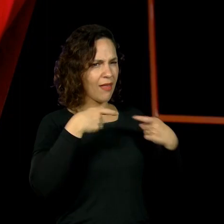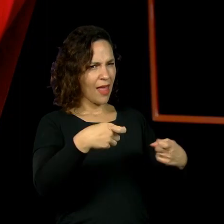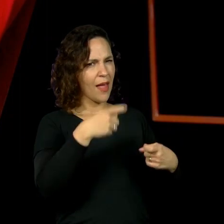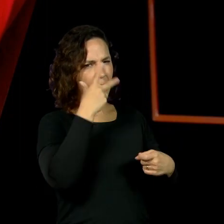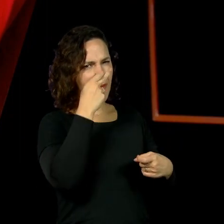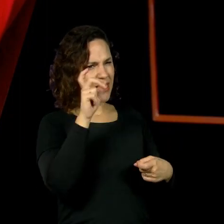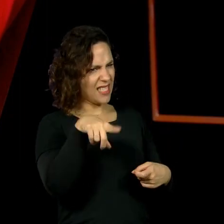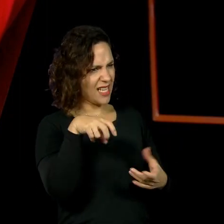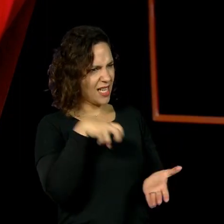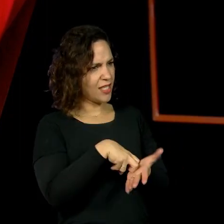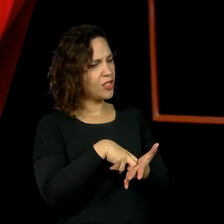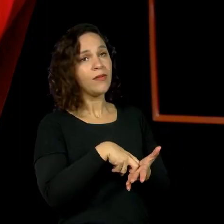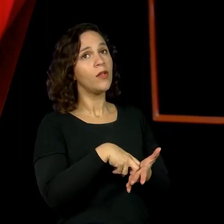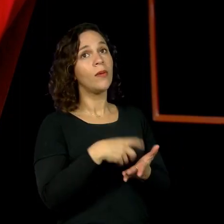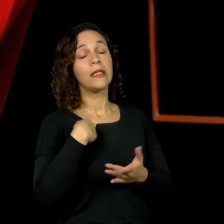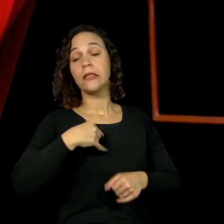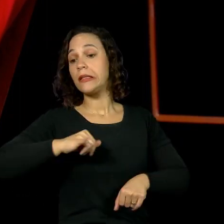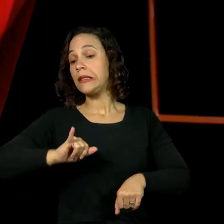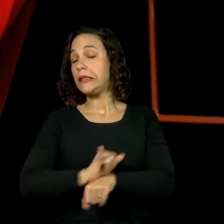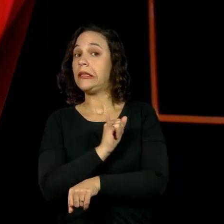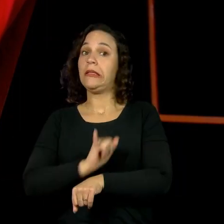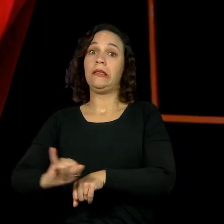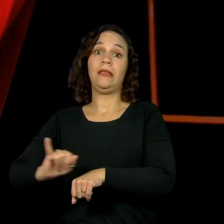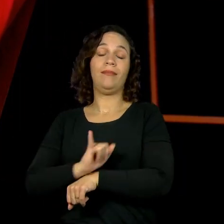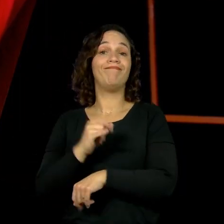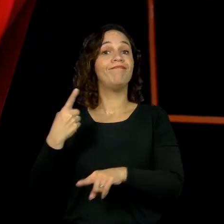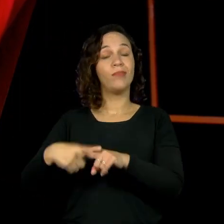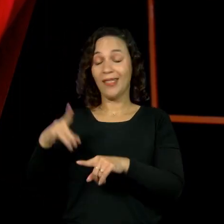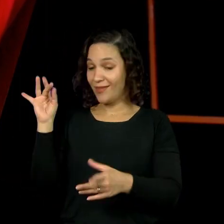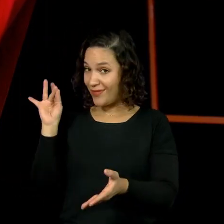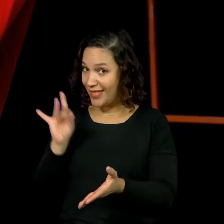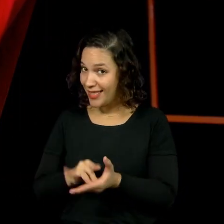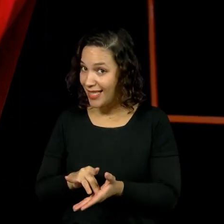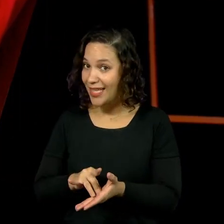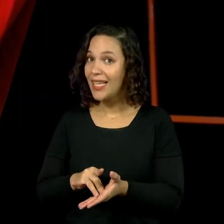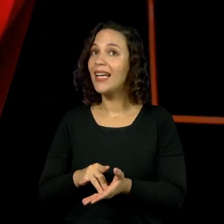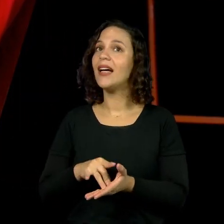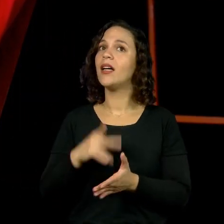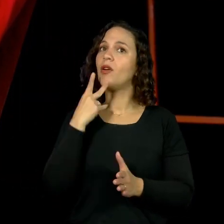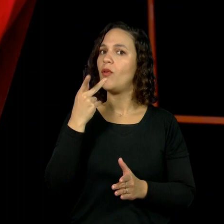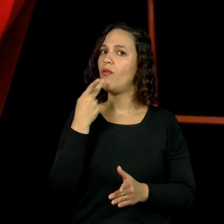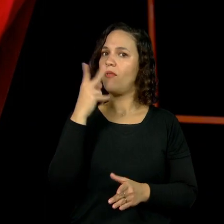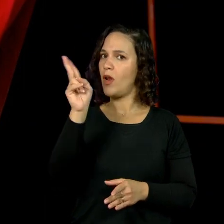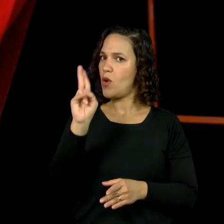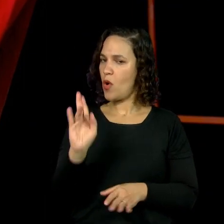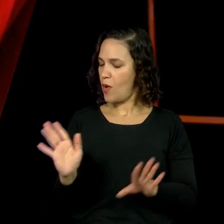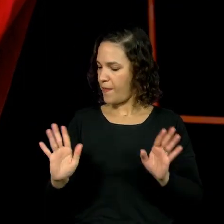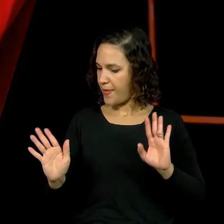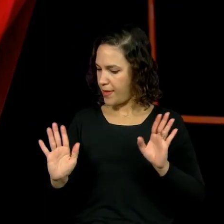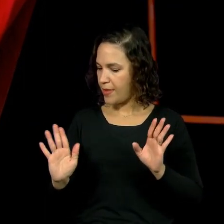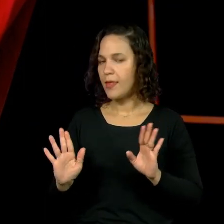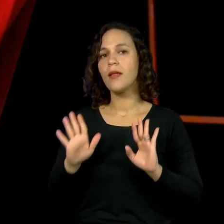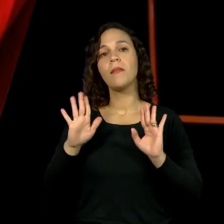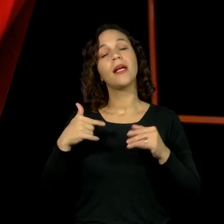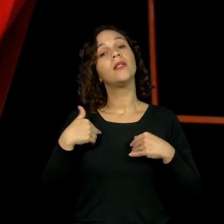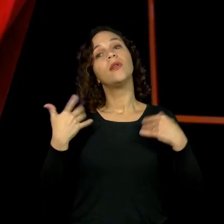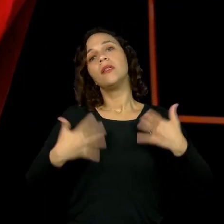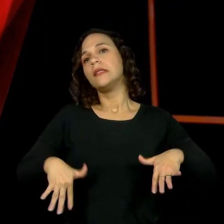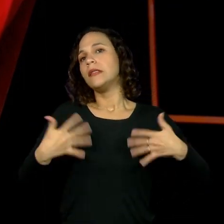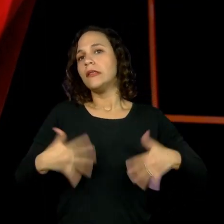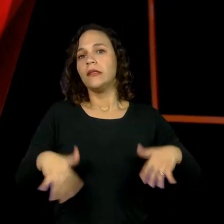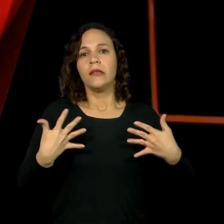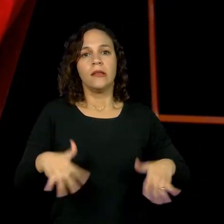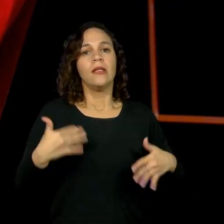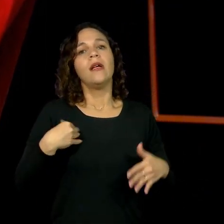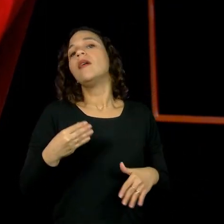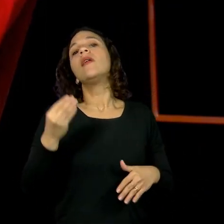saída. Foi uma saída. Uma saída. Porque na realidade, nem vou citar nomes, né? Mas eu estava desesperado tentando ir para a